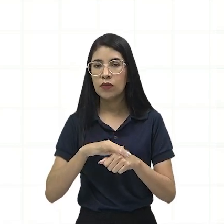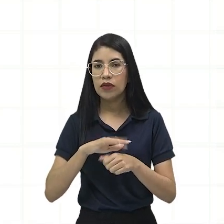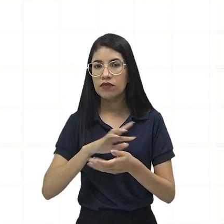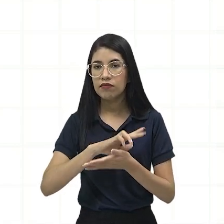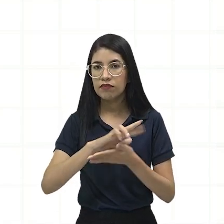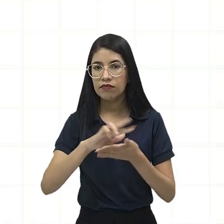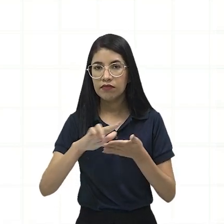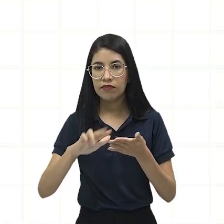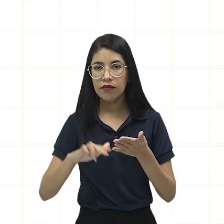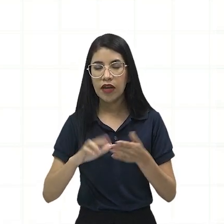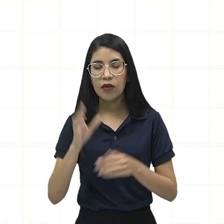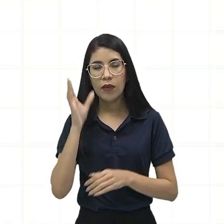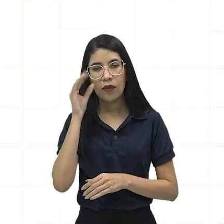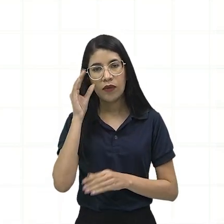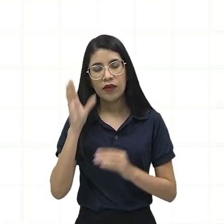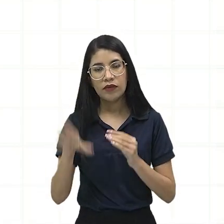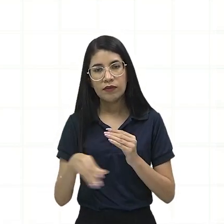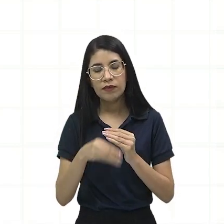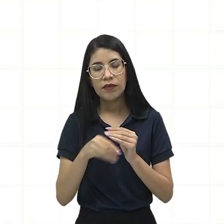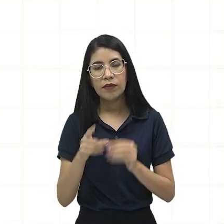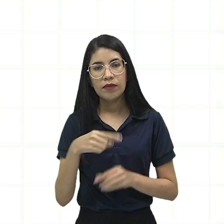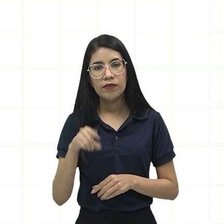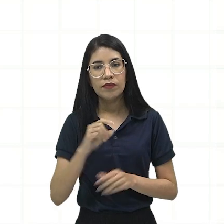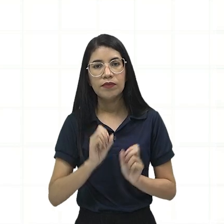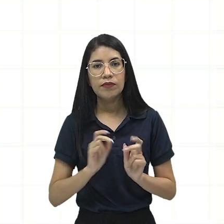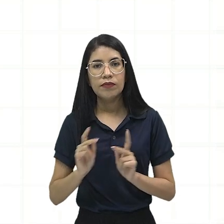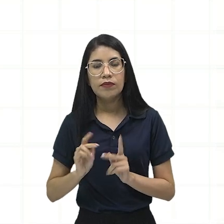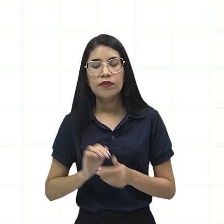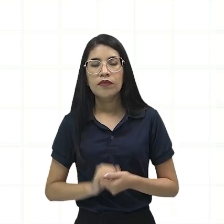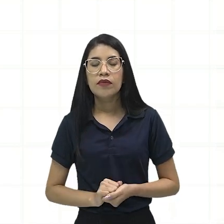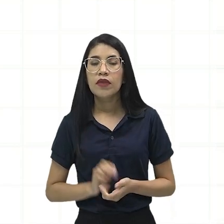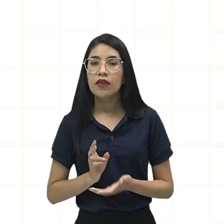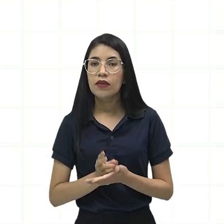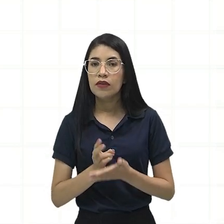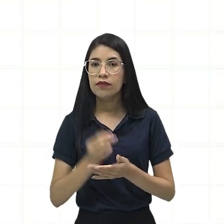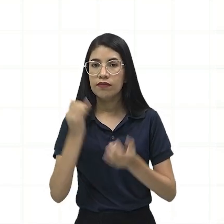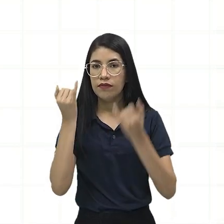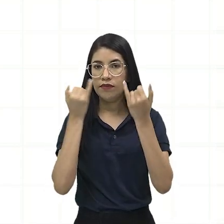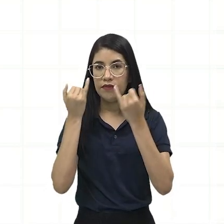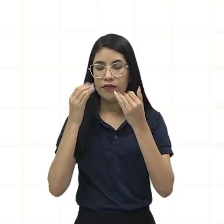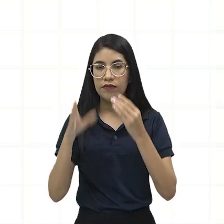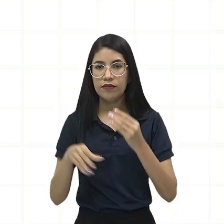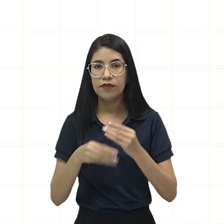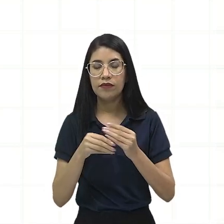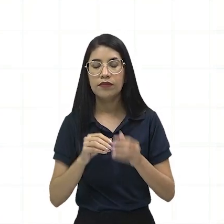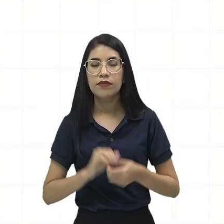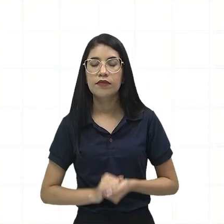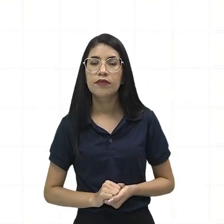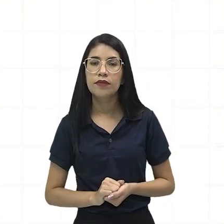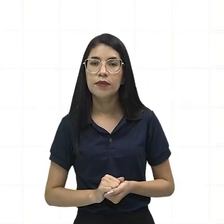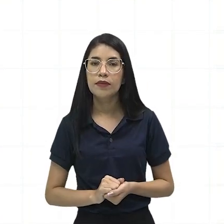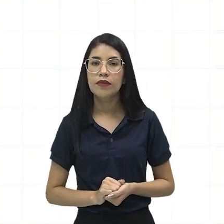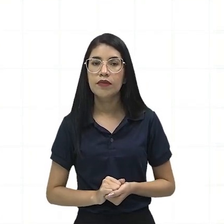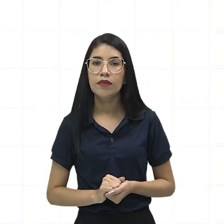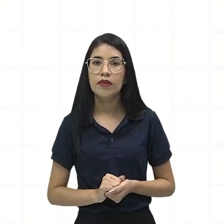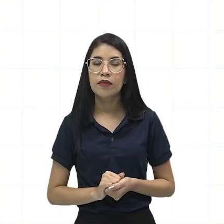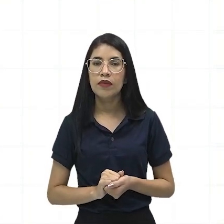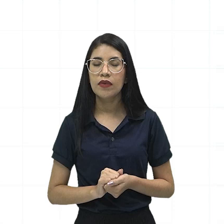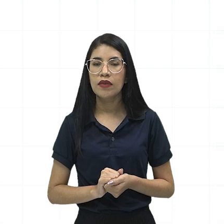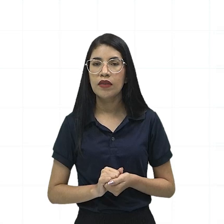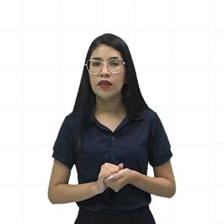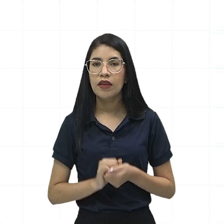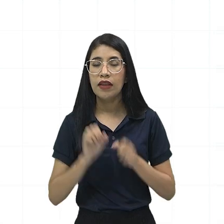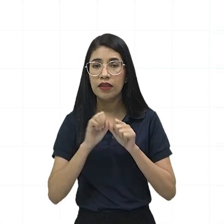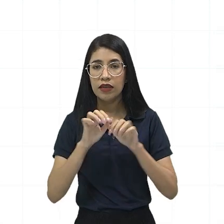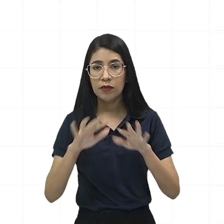uma curiosidade, a informação sobre o vírus. Ainda continuando as informações da herpes, ela é transmitida por